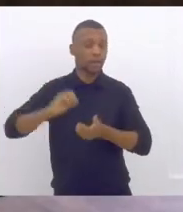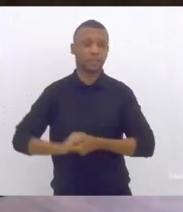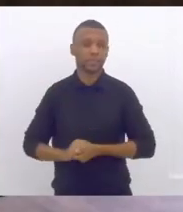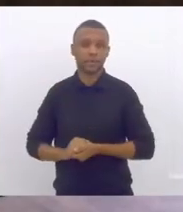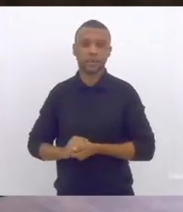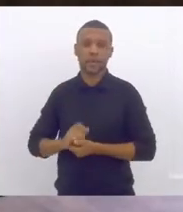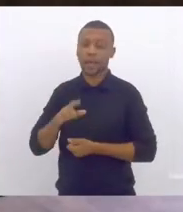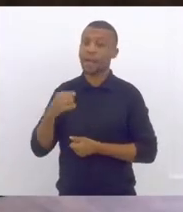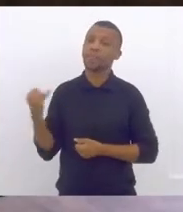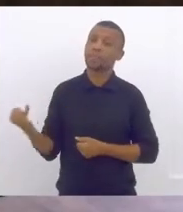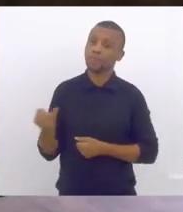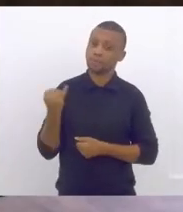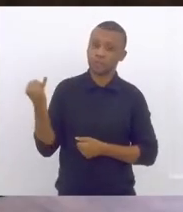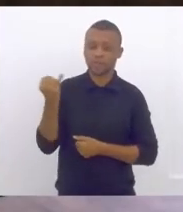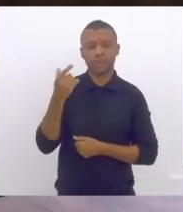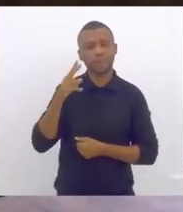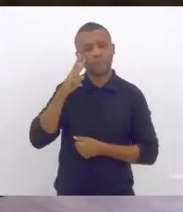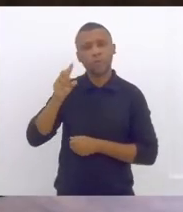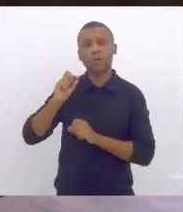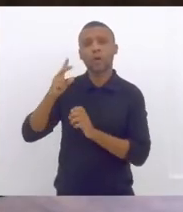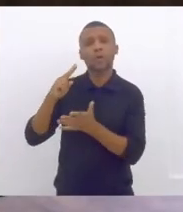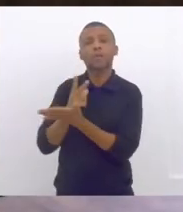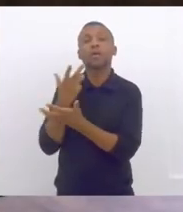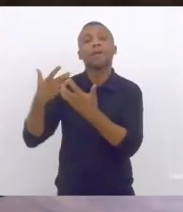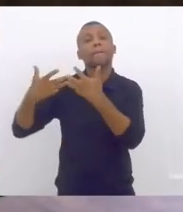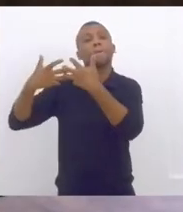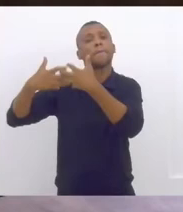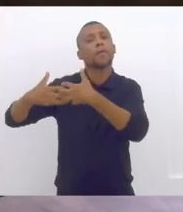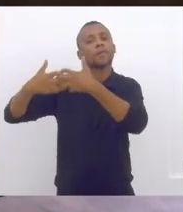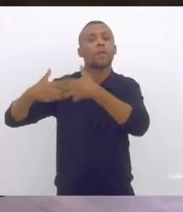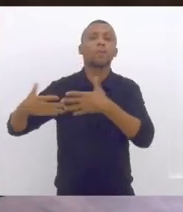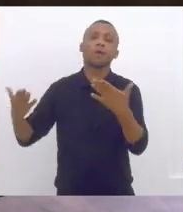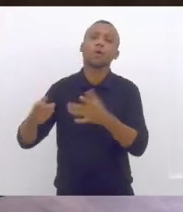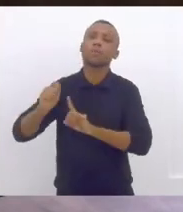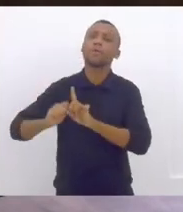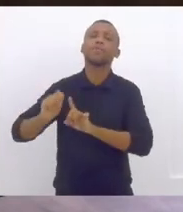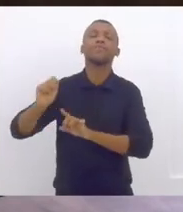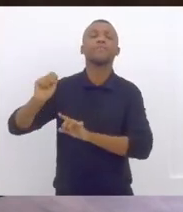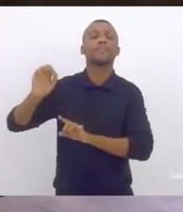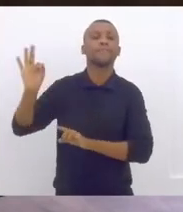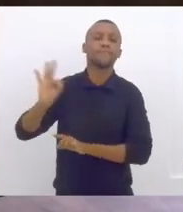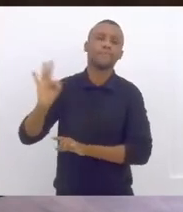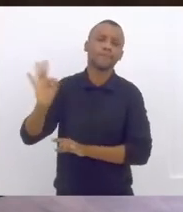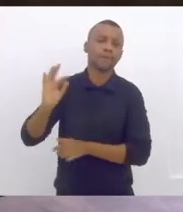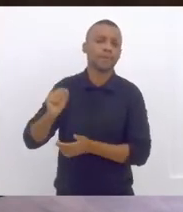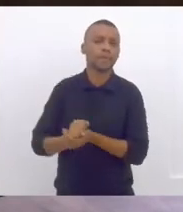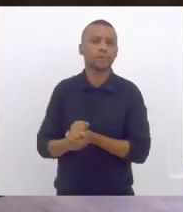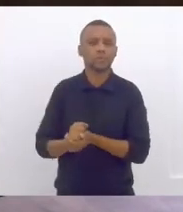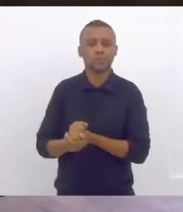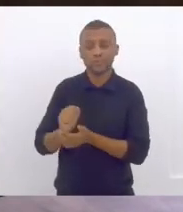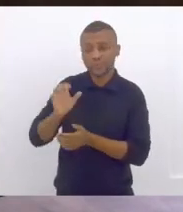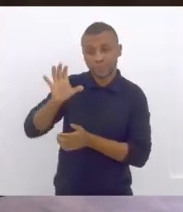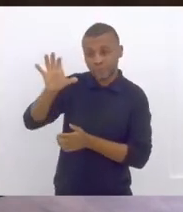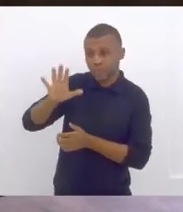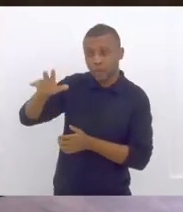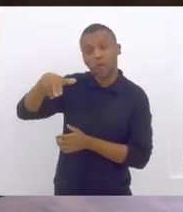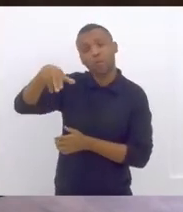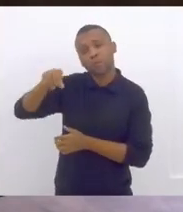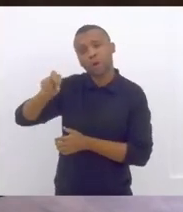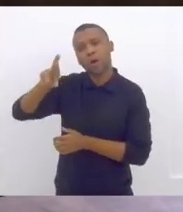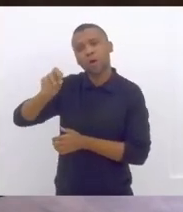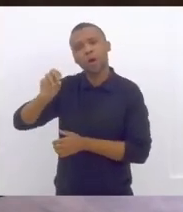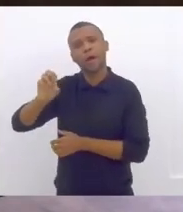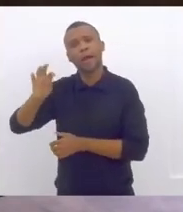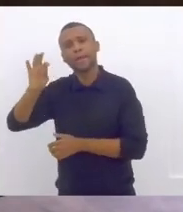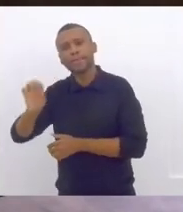é muito importante. Eu vejo o que aconteceu em Petrópolis agora, em fevereiro desse ano, no Noroeste. Então, assim, essa expressão que